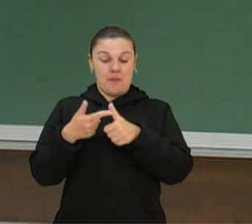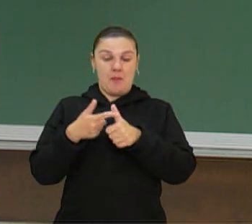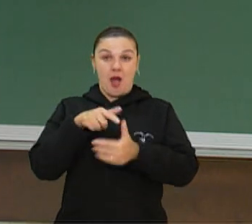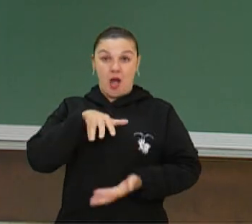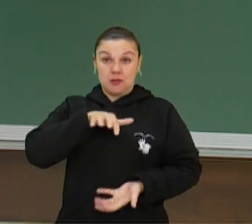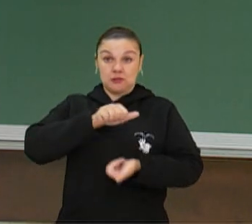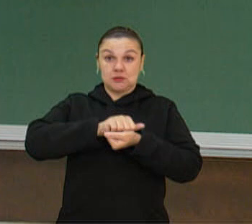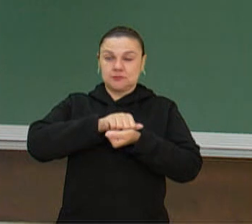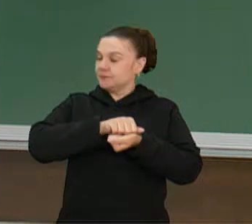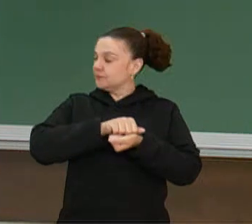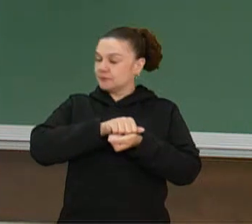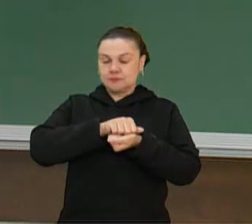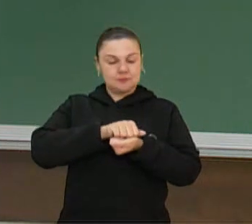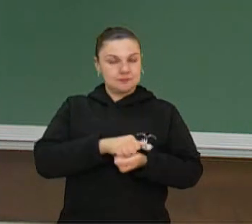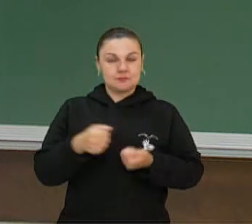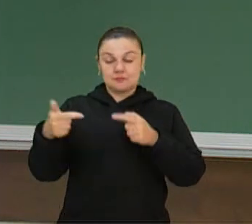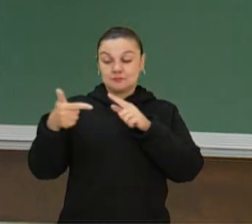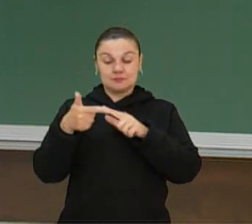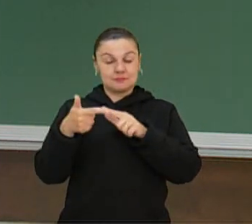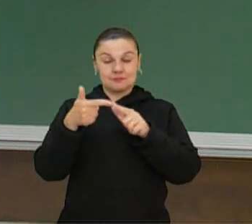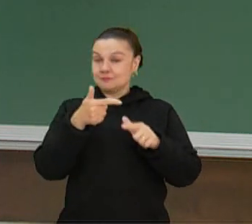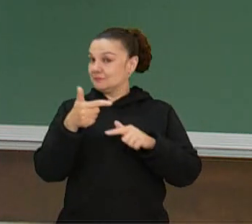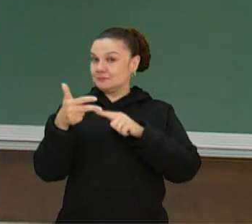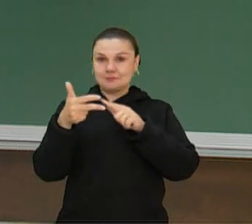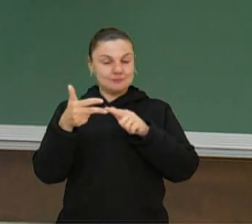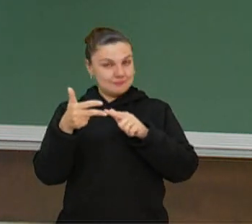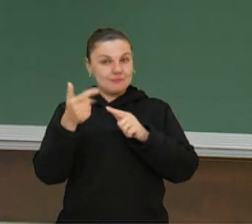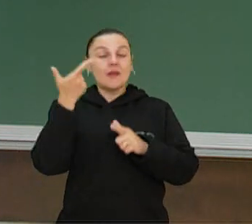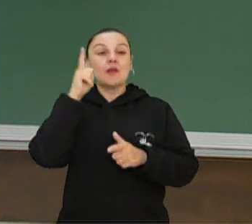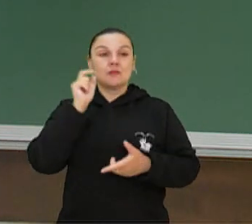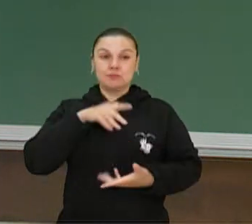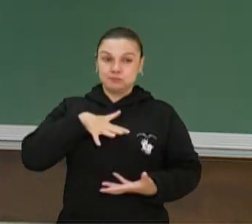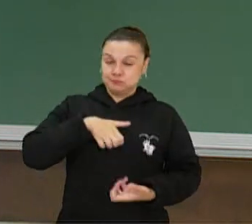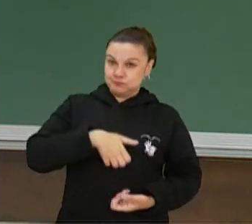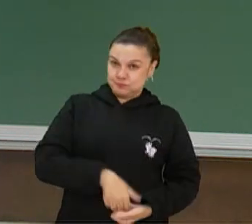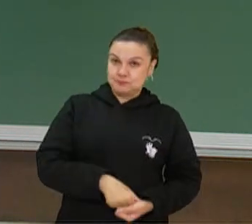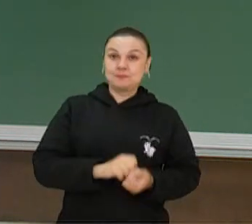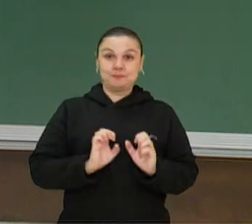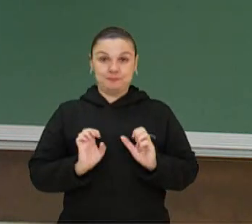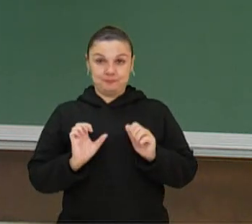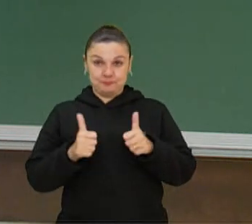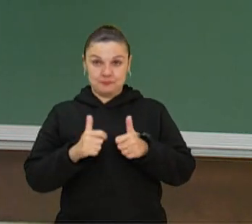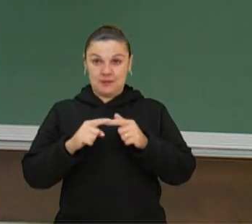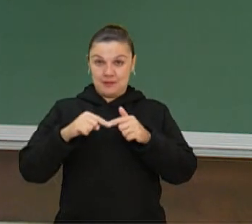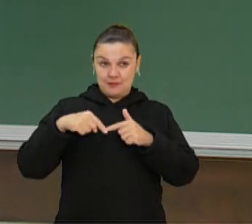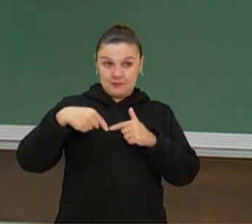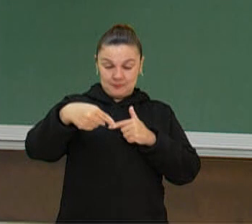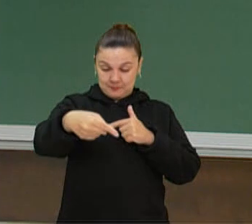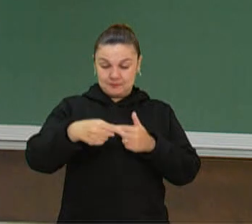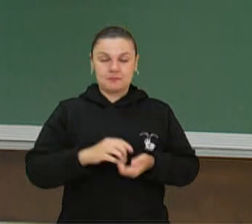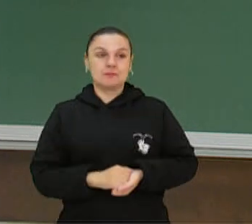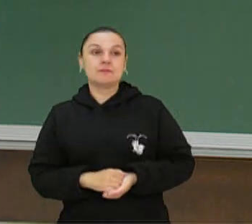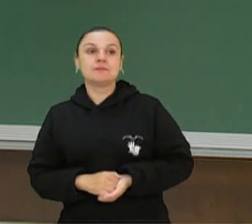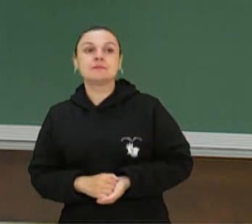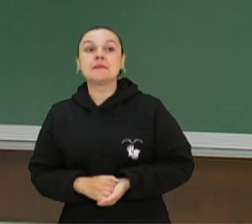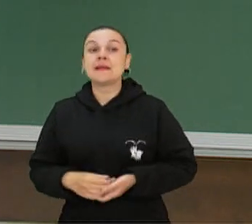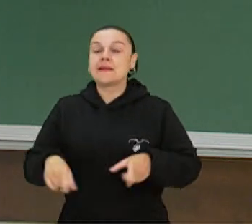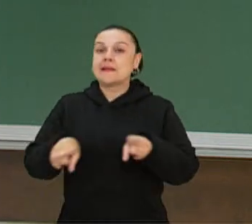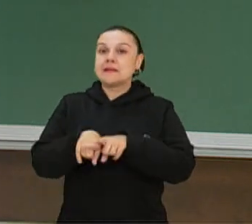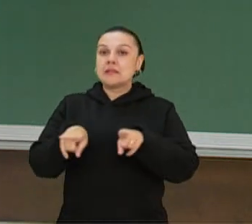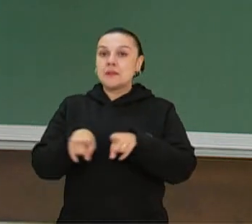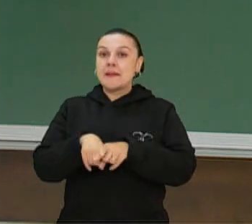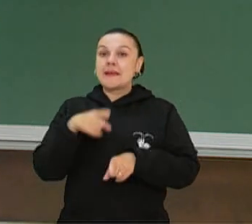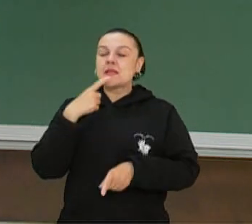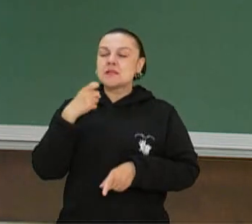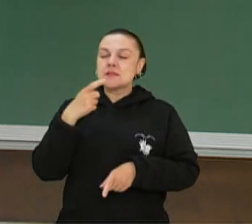aí o alimento e ele só vai digerir esse alimento numa segunda digestão aí, tá? Prosseguindo. Circulação e